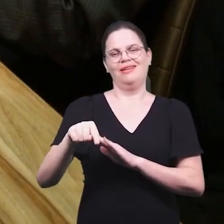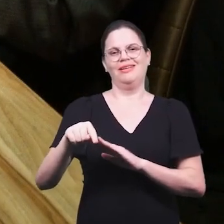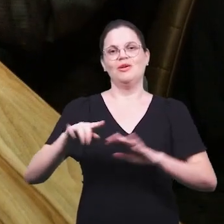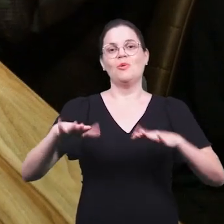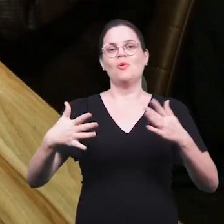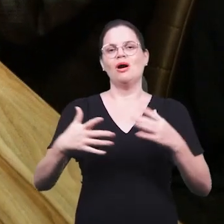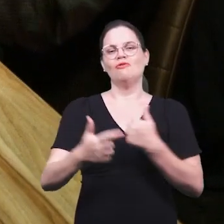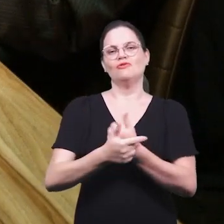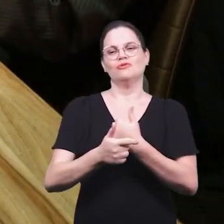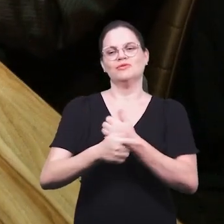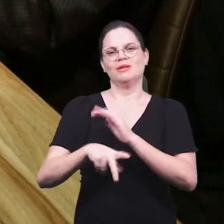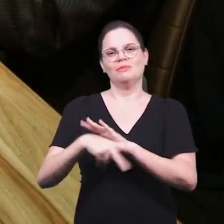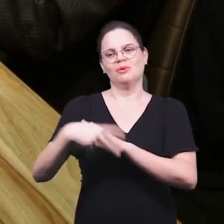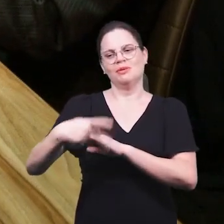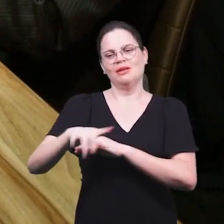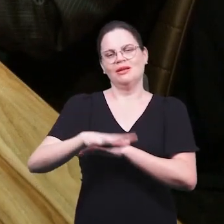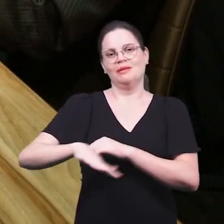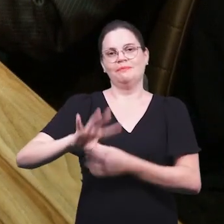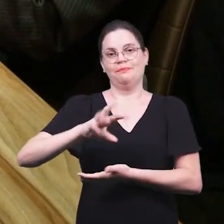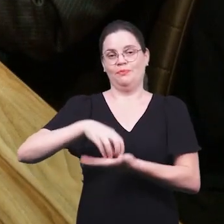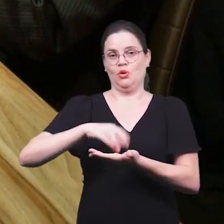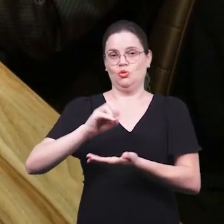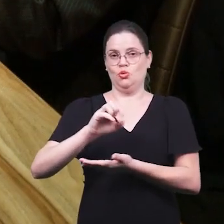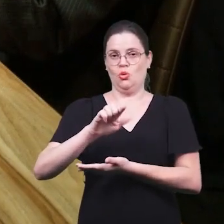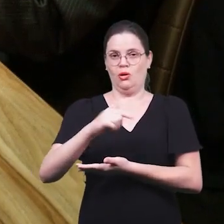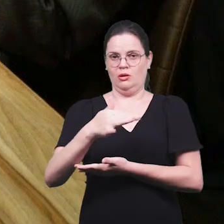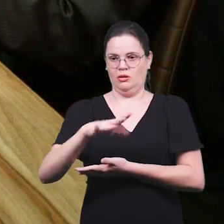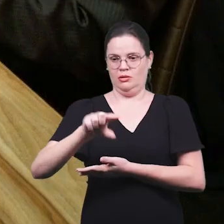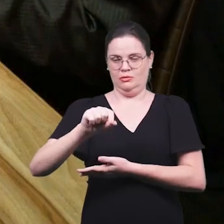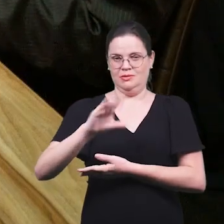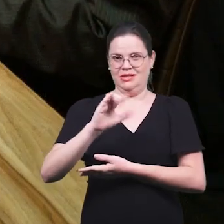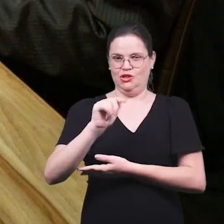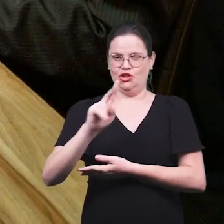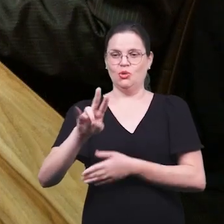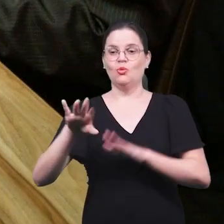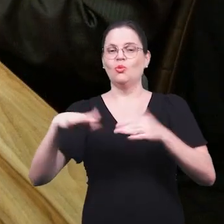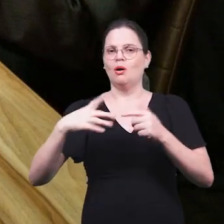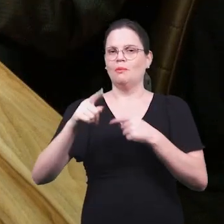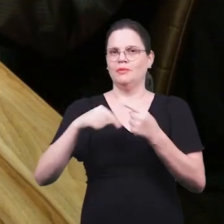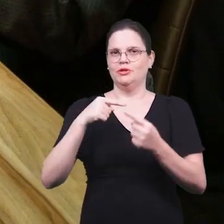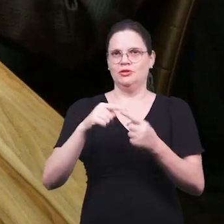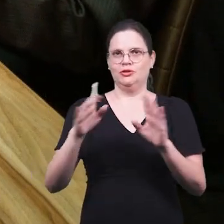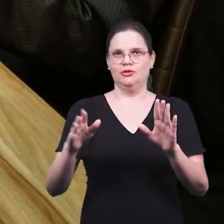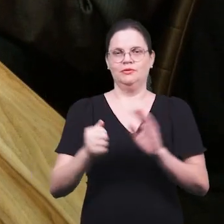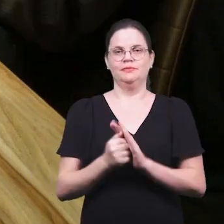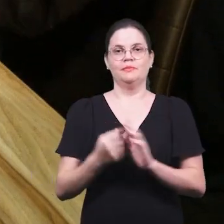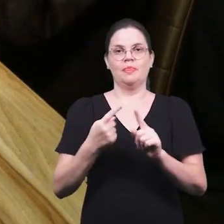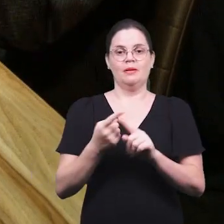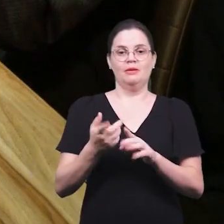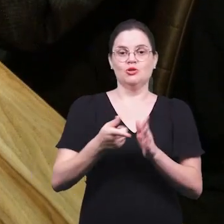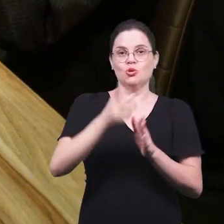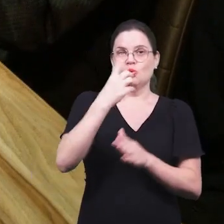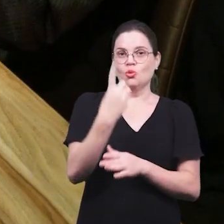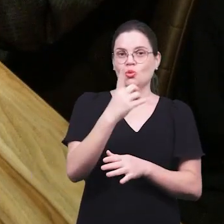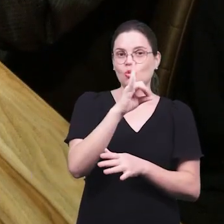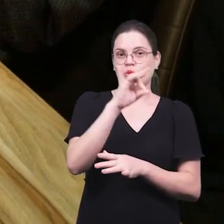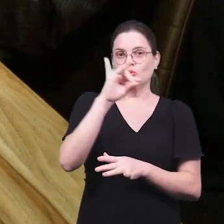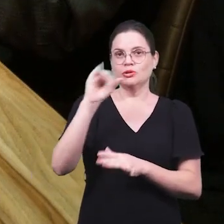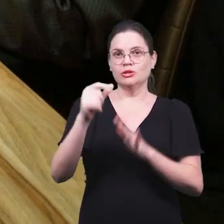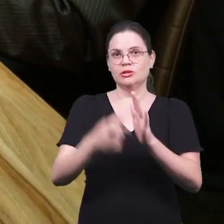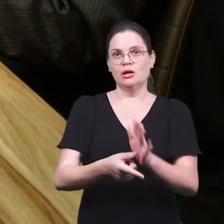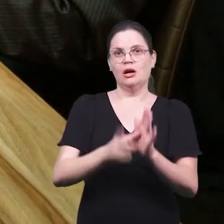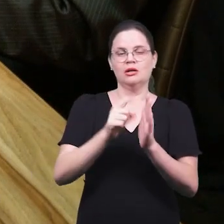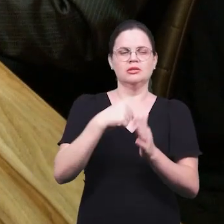é sobre o ofício do órgão. A atividade da controladoria geral. E o Senhor me levou a estudar,